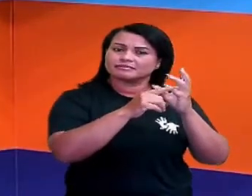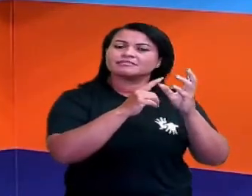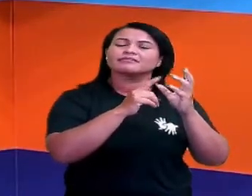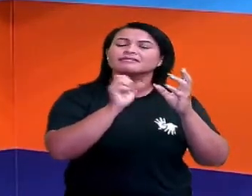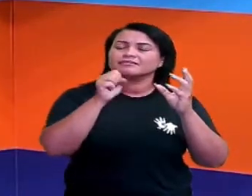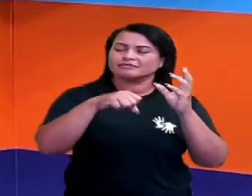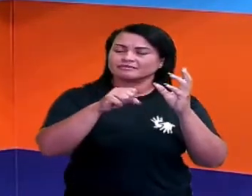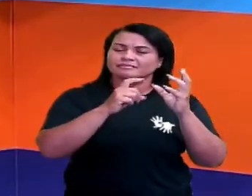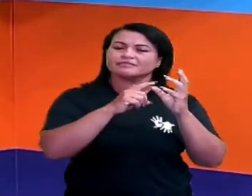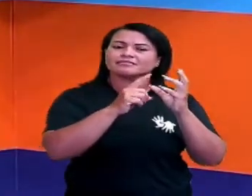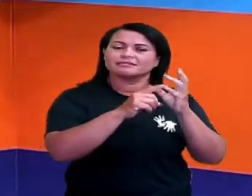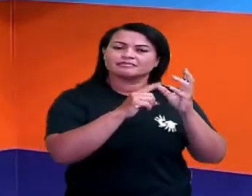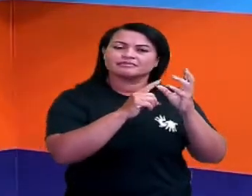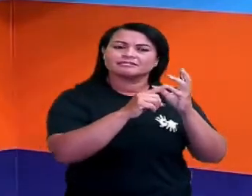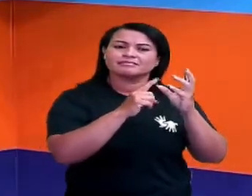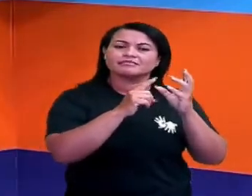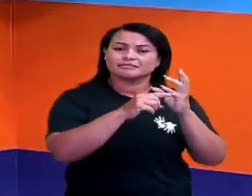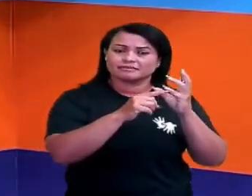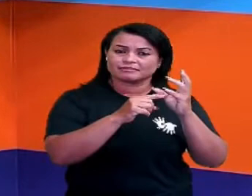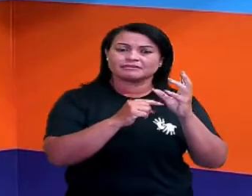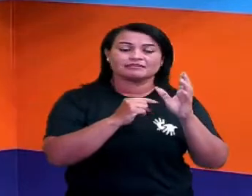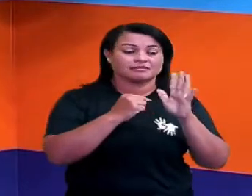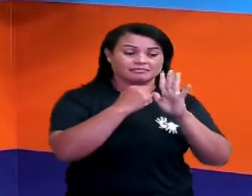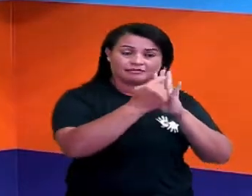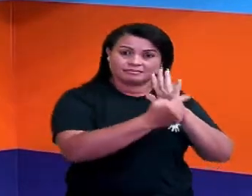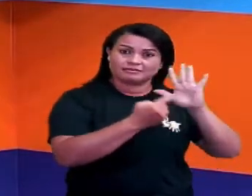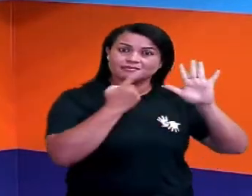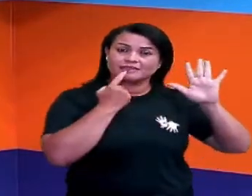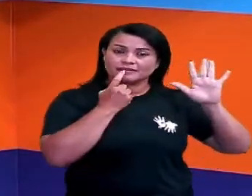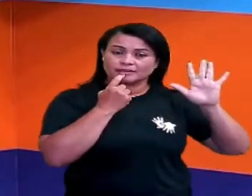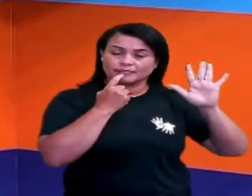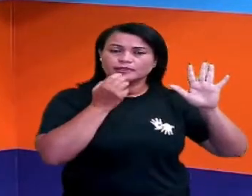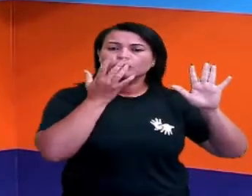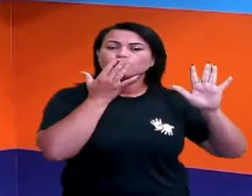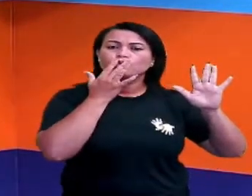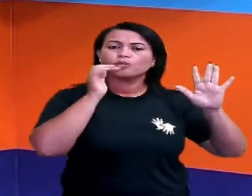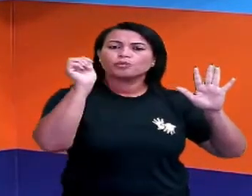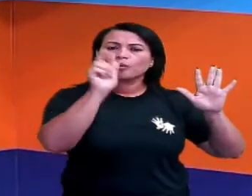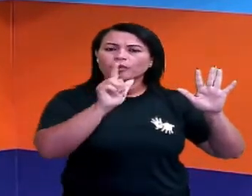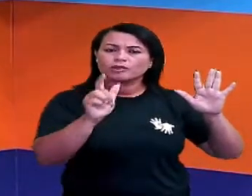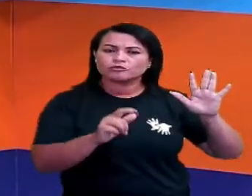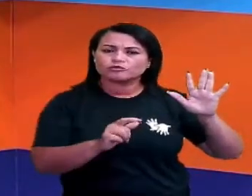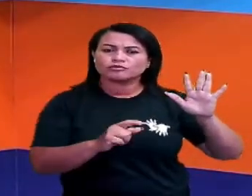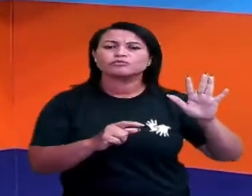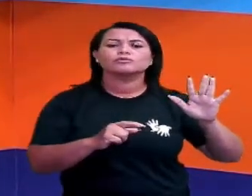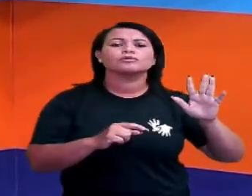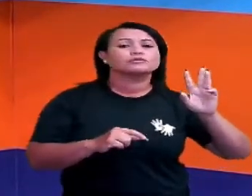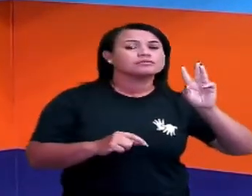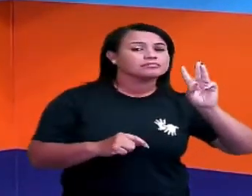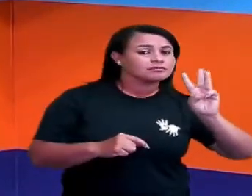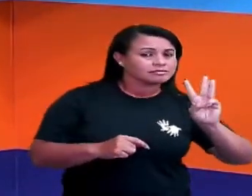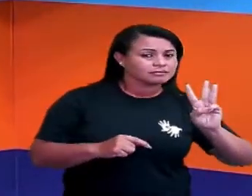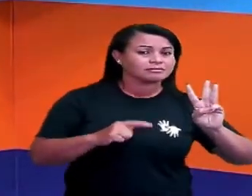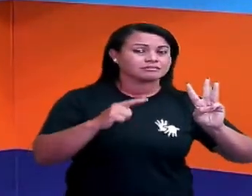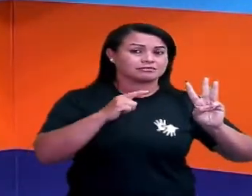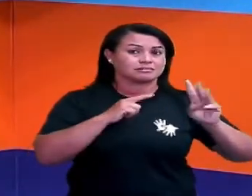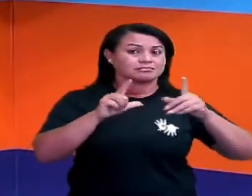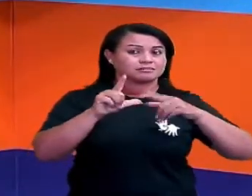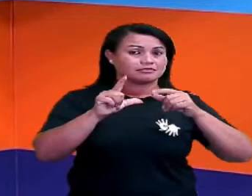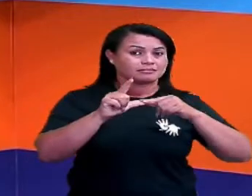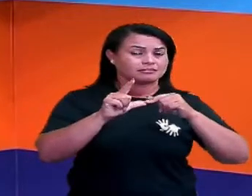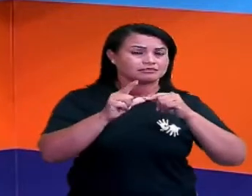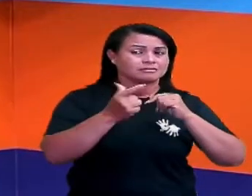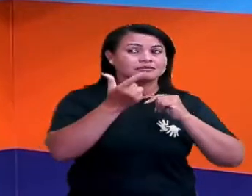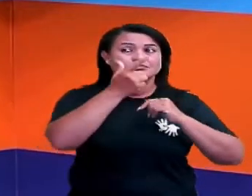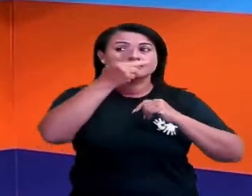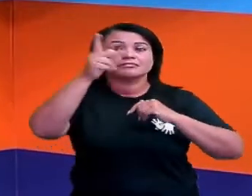vogais, isso mesmo. E essas que estão em azul, elas eram letrinhas estrangeiras, né, que foram incorporadas